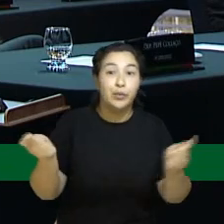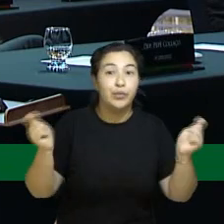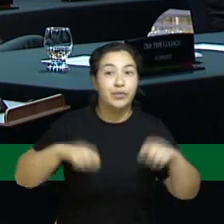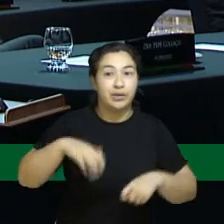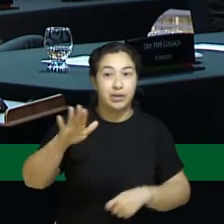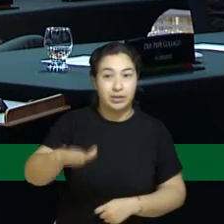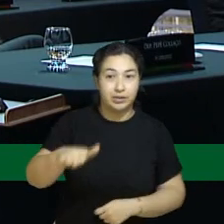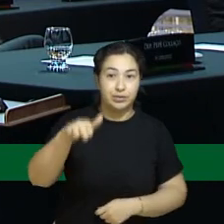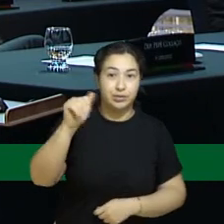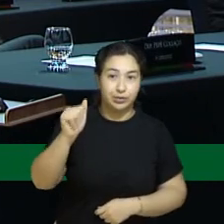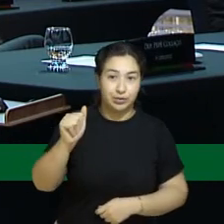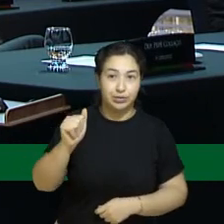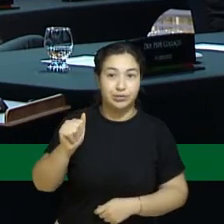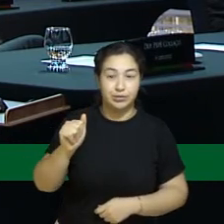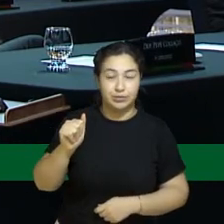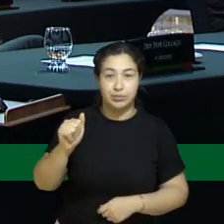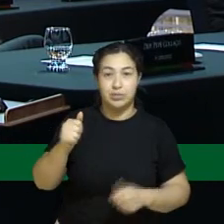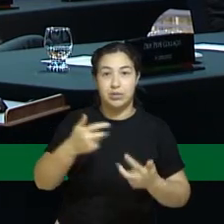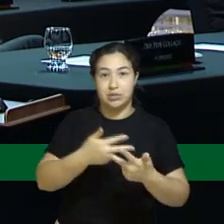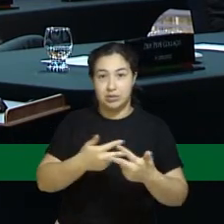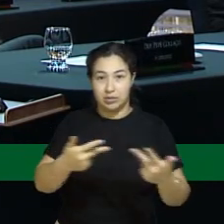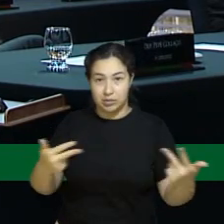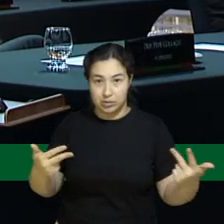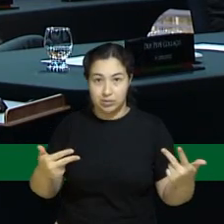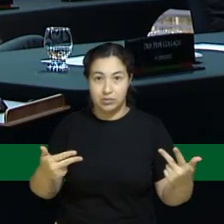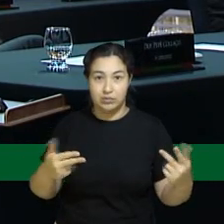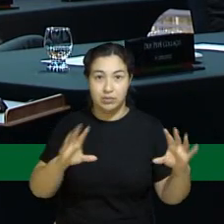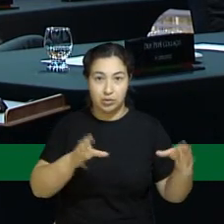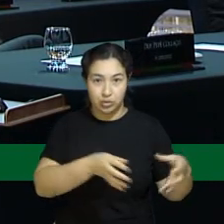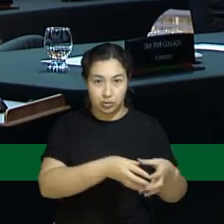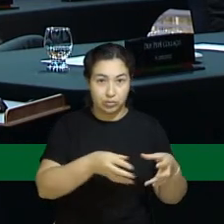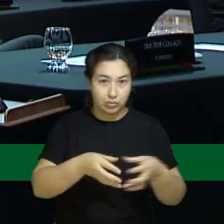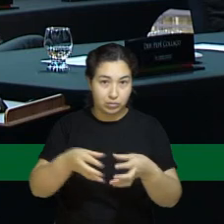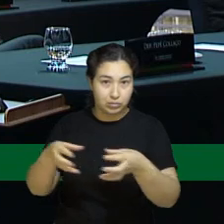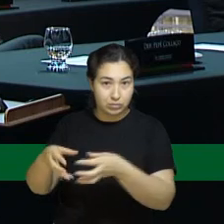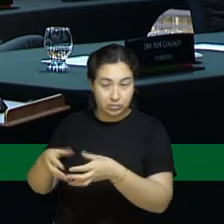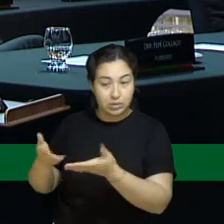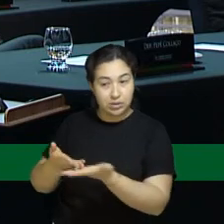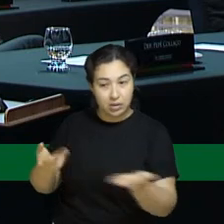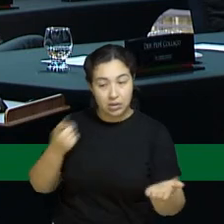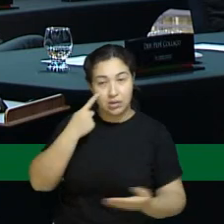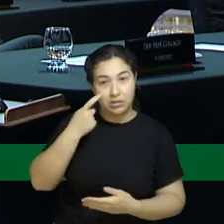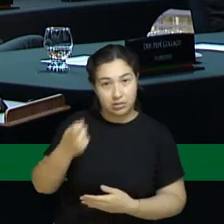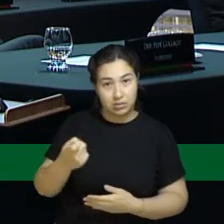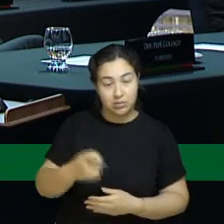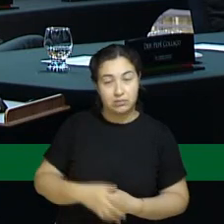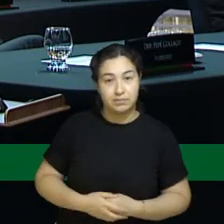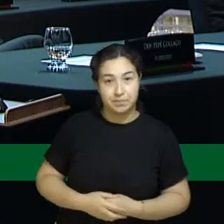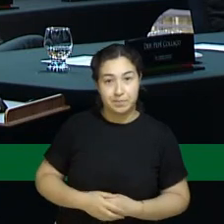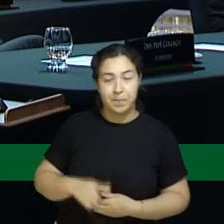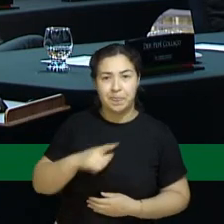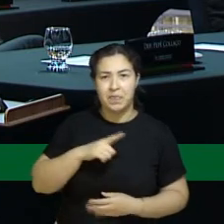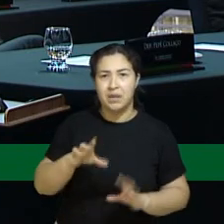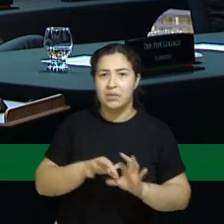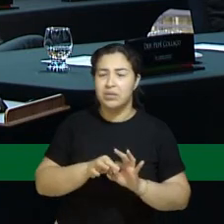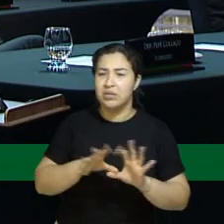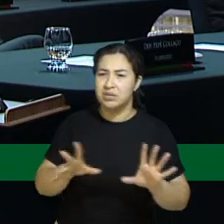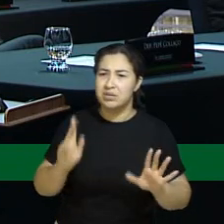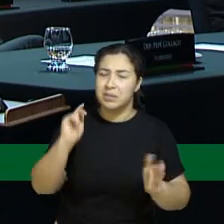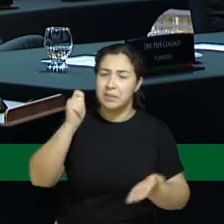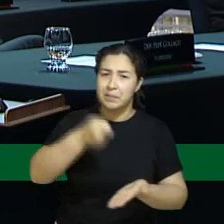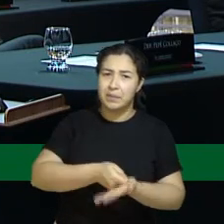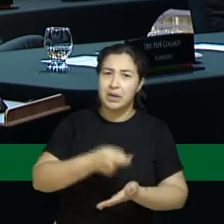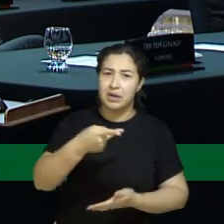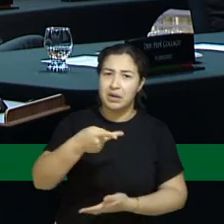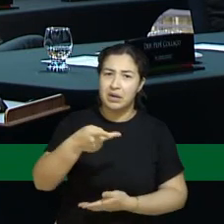público com contrapartidas, inclusive, deputado Napoleão deve comentar, tem até uma contrapartida aí que era autorização de pagamento por PIX e já